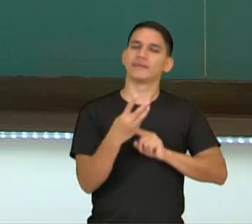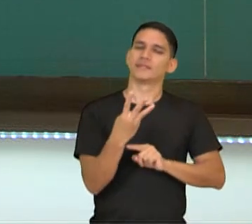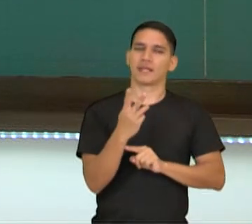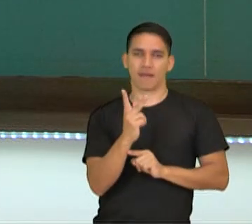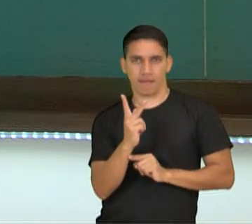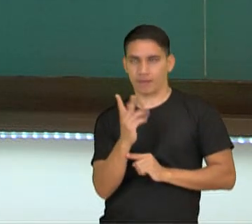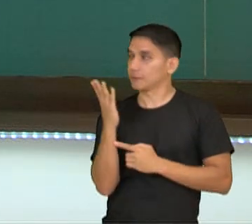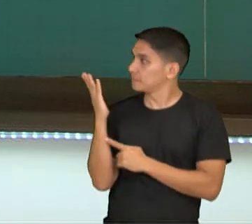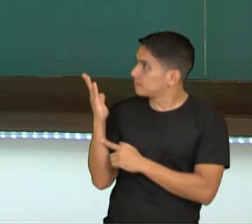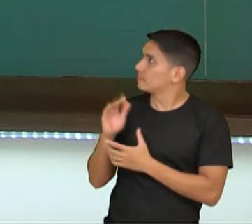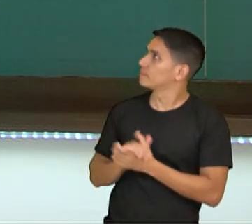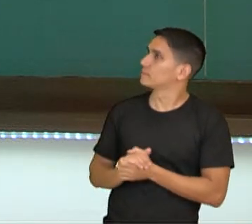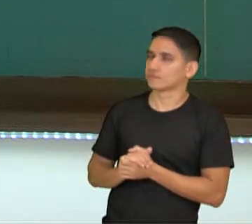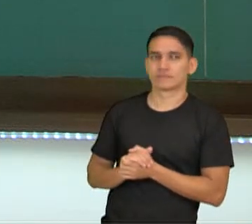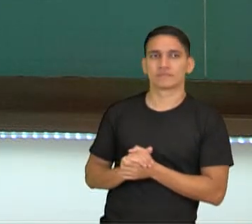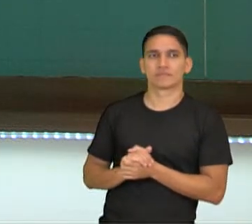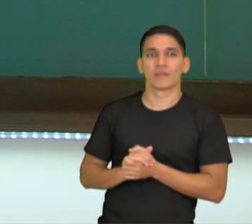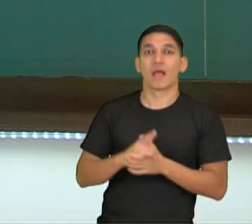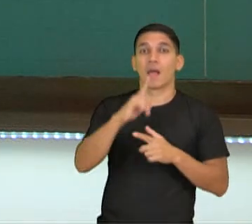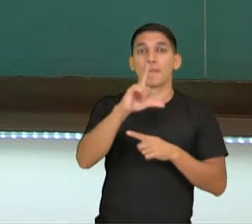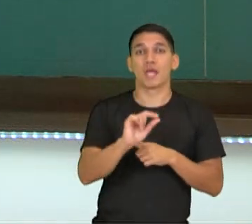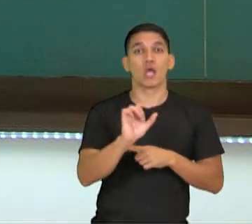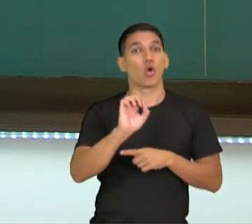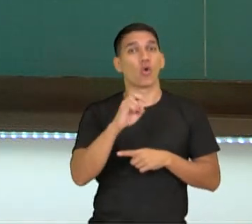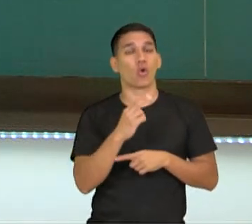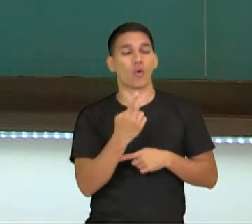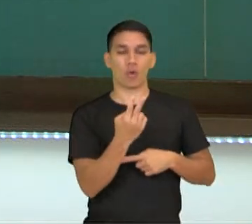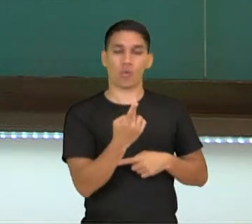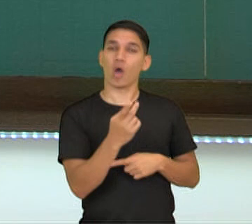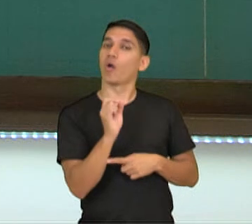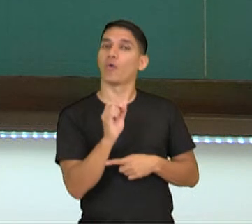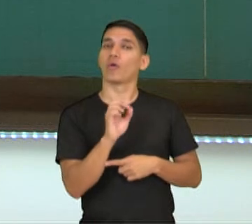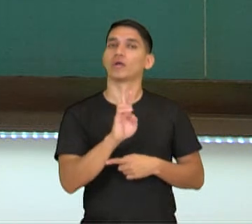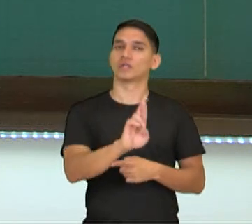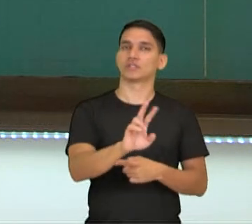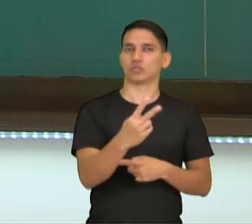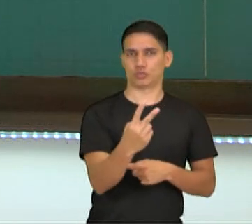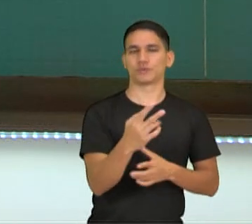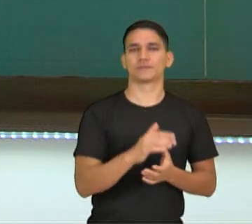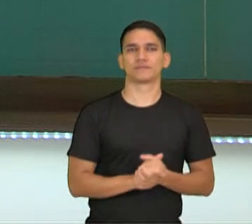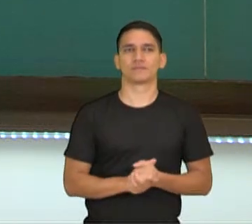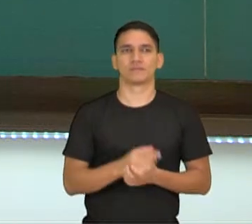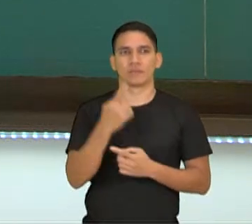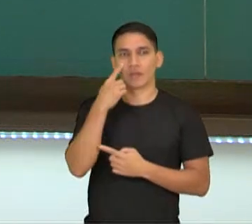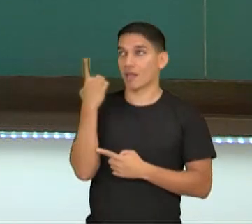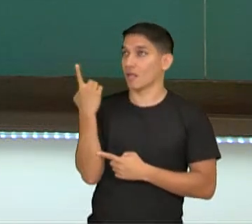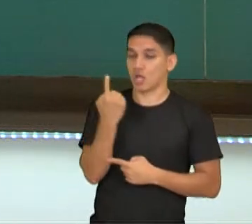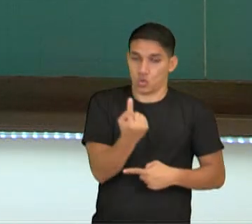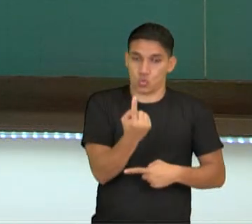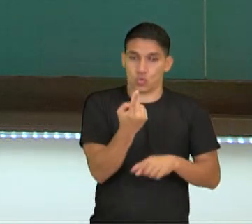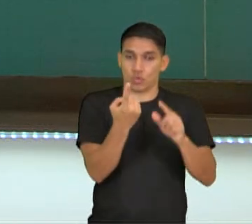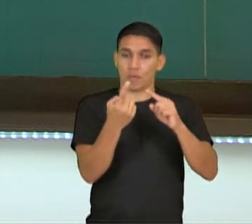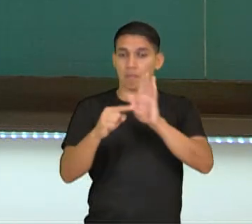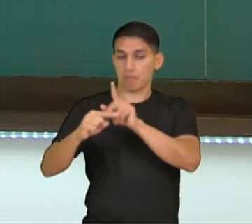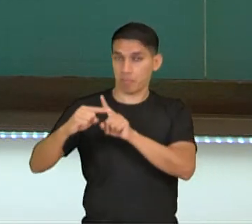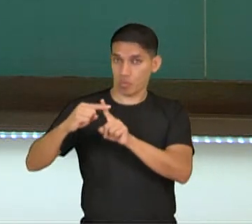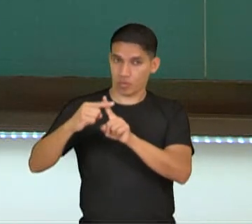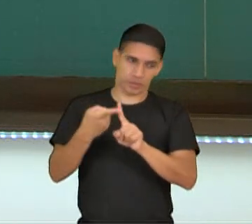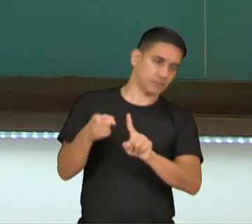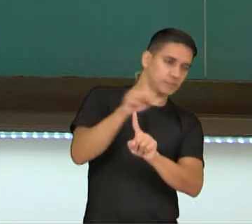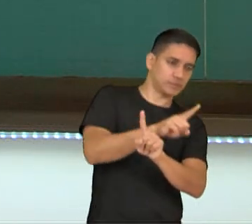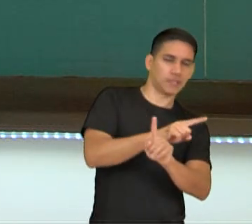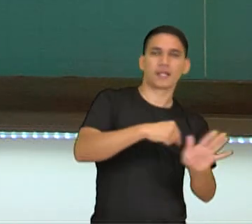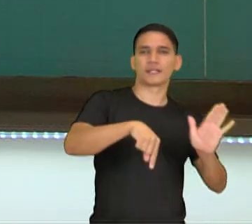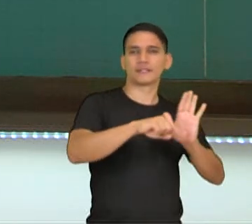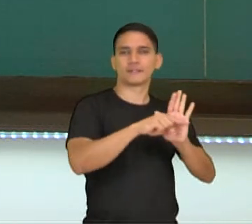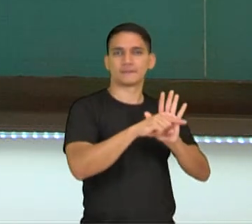3K é menor ou igual que 2, tá? Esse 1 que estava positivo veio para cá negativo,